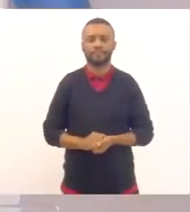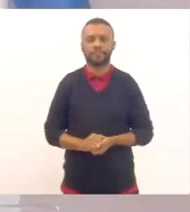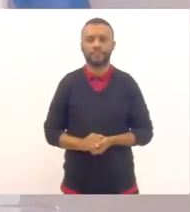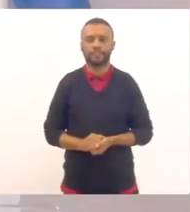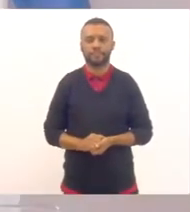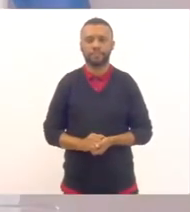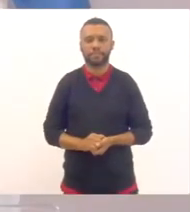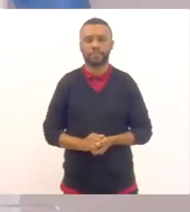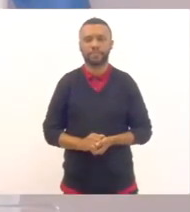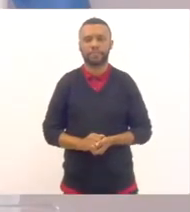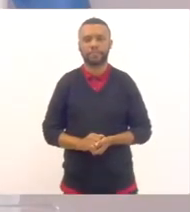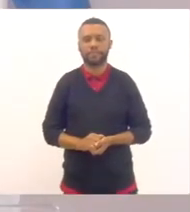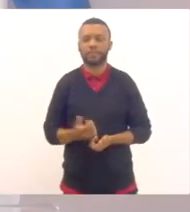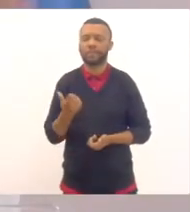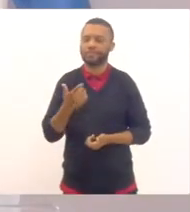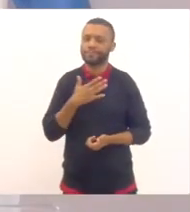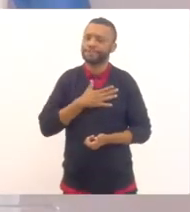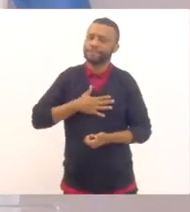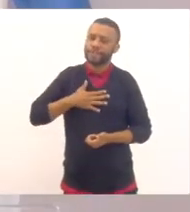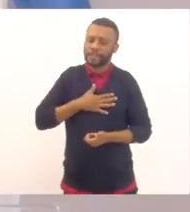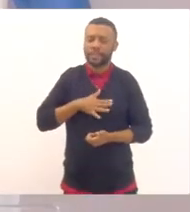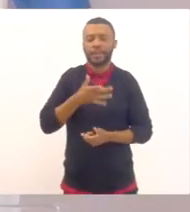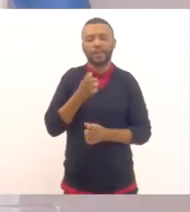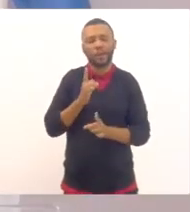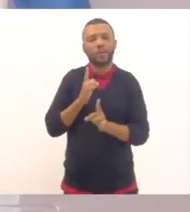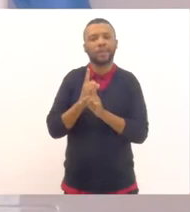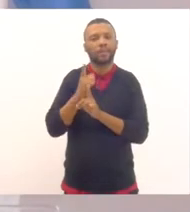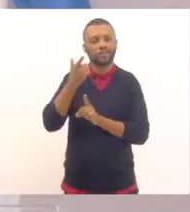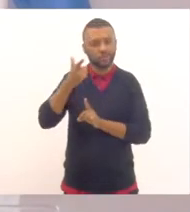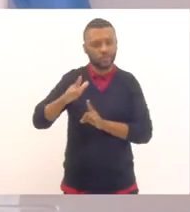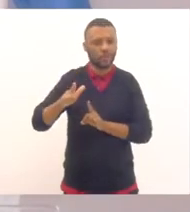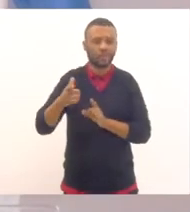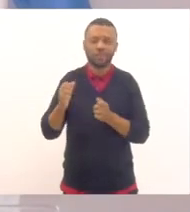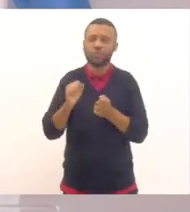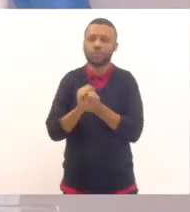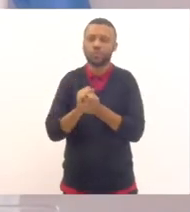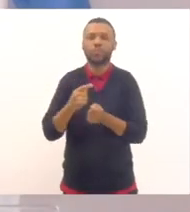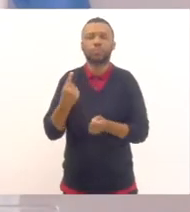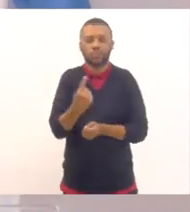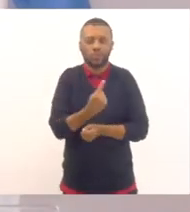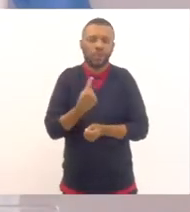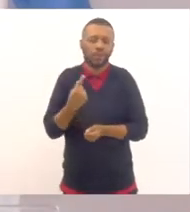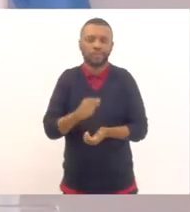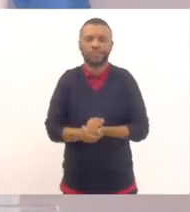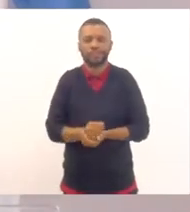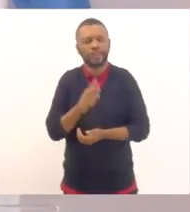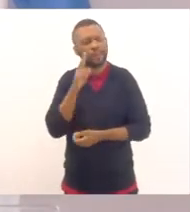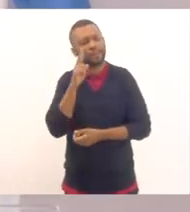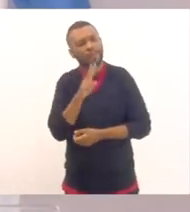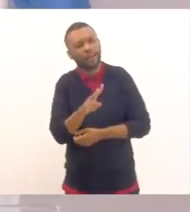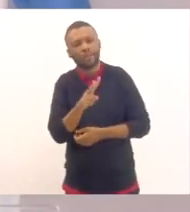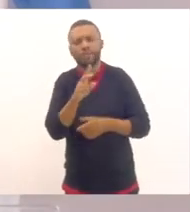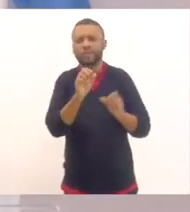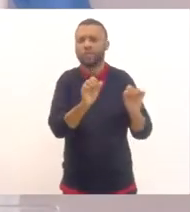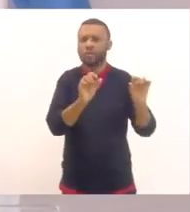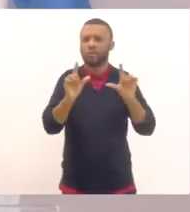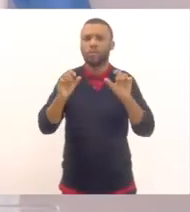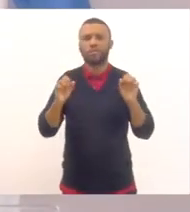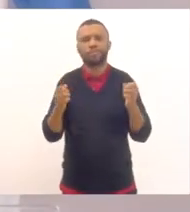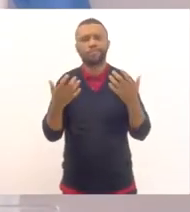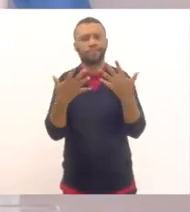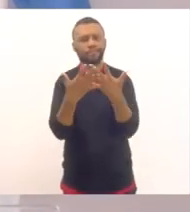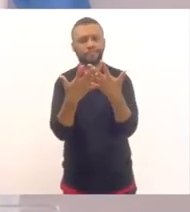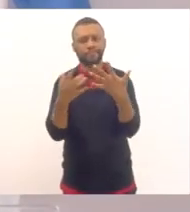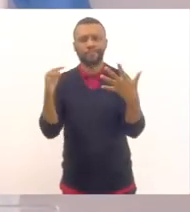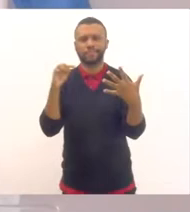é consenza prazer revelo esteve conosco O que eu dos seus slides pessoa